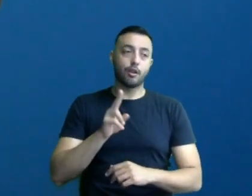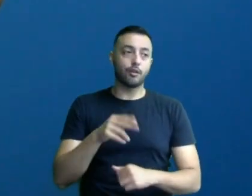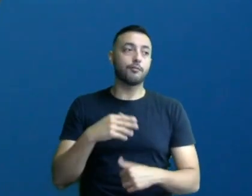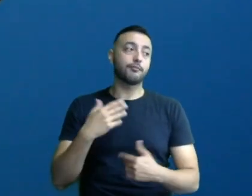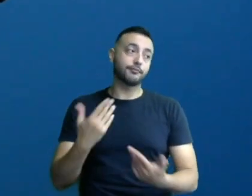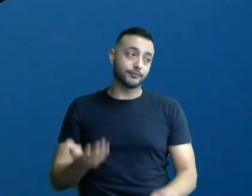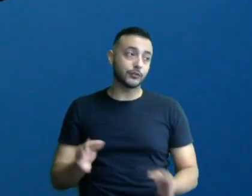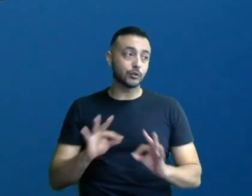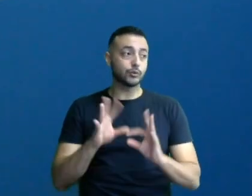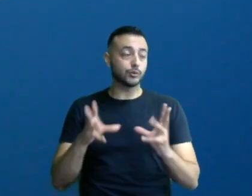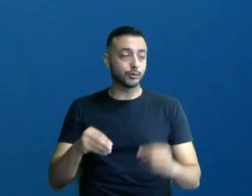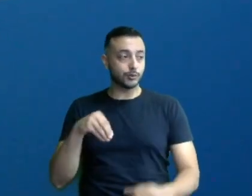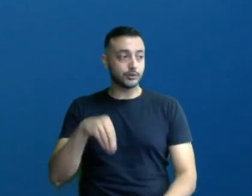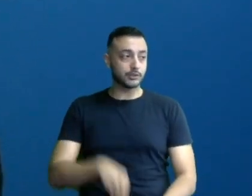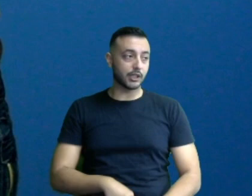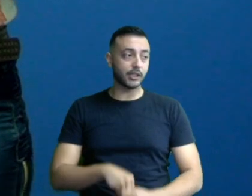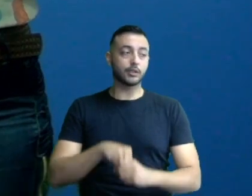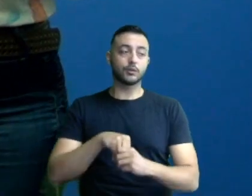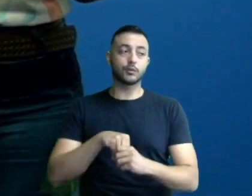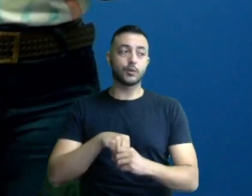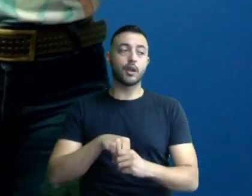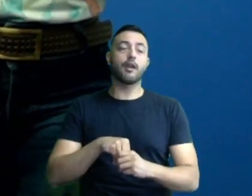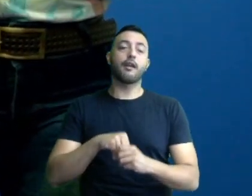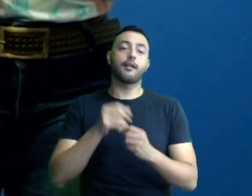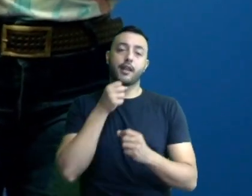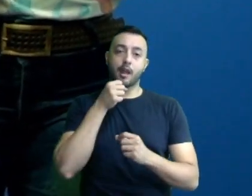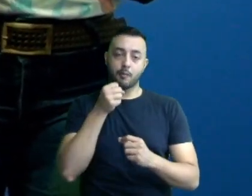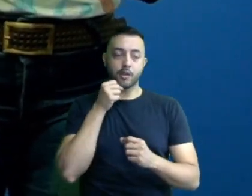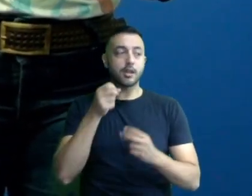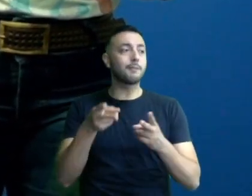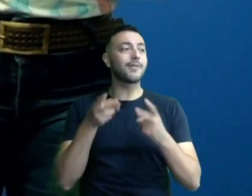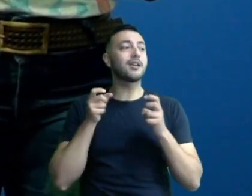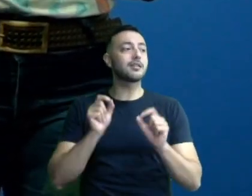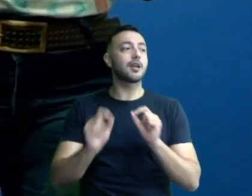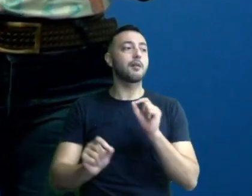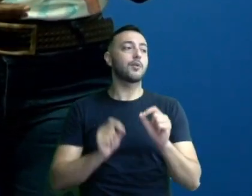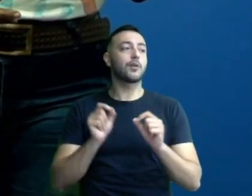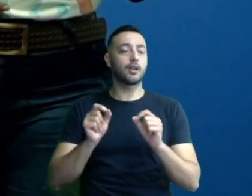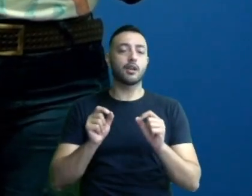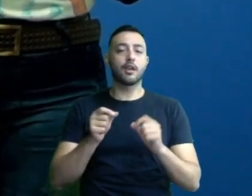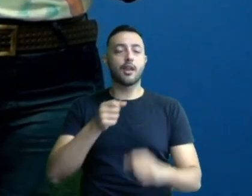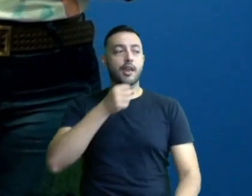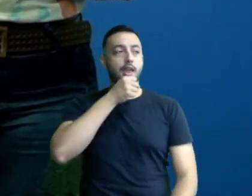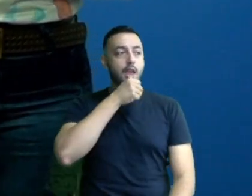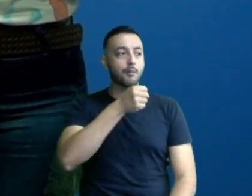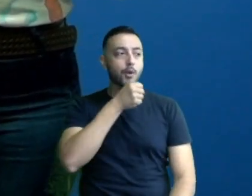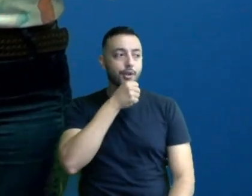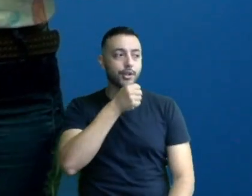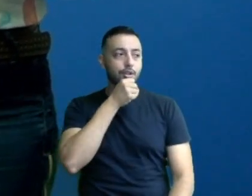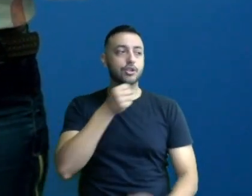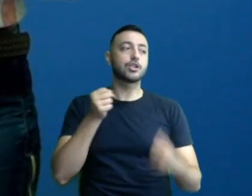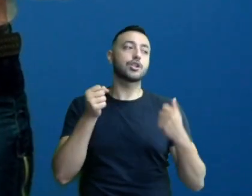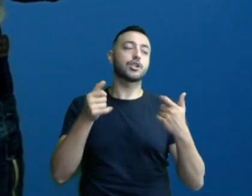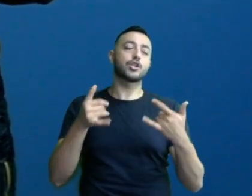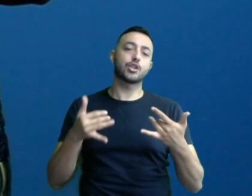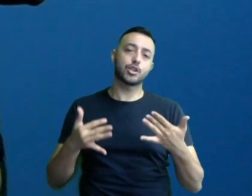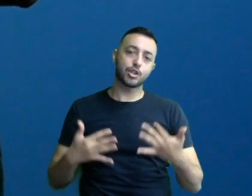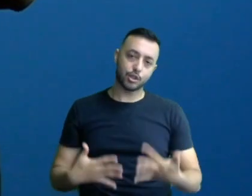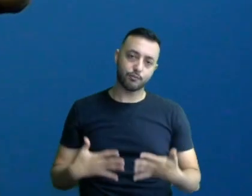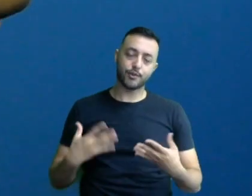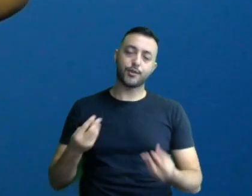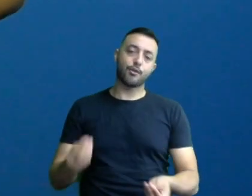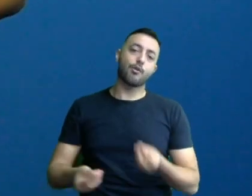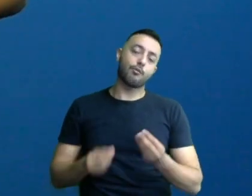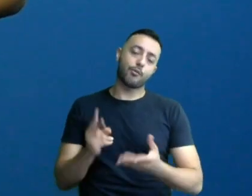Está tudo dentro dessa reportagem. O que é que a gente pode perceber? Essa é uma reportagem que narra os fatos, que está